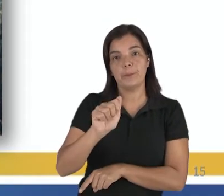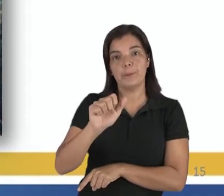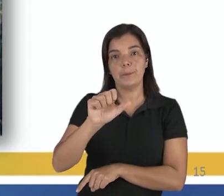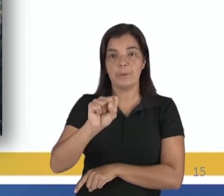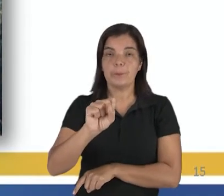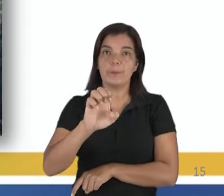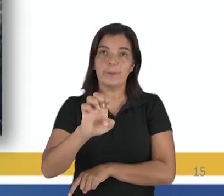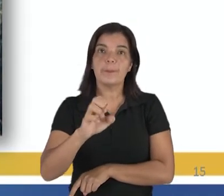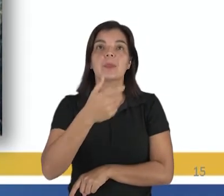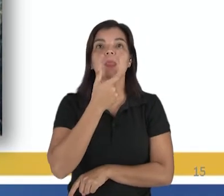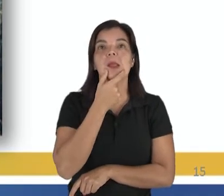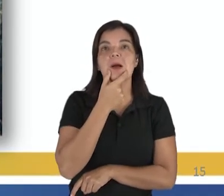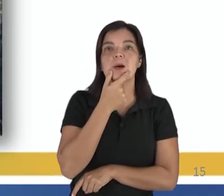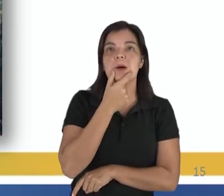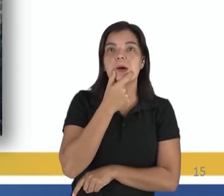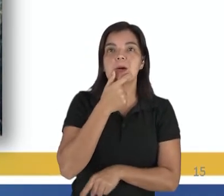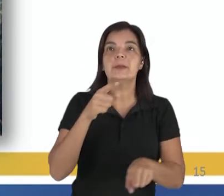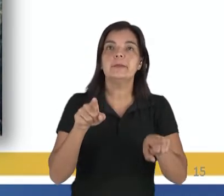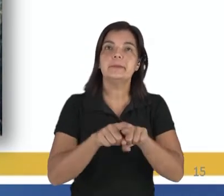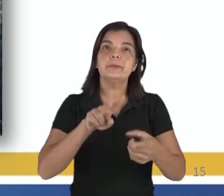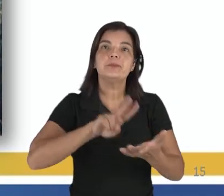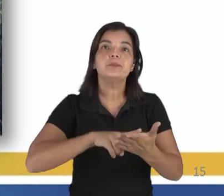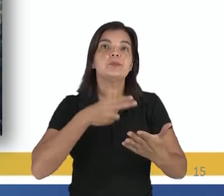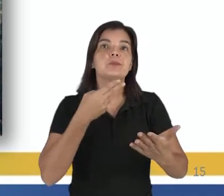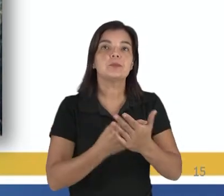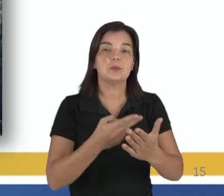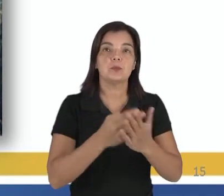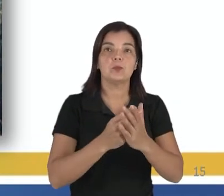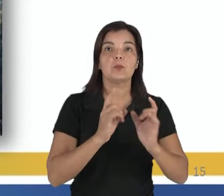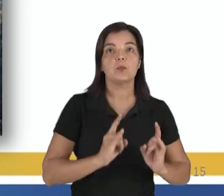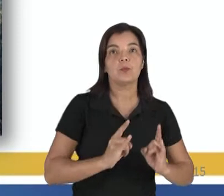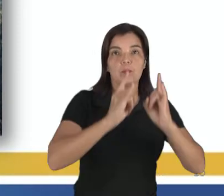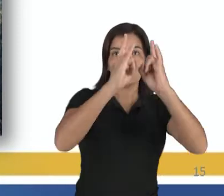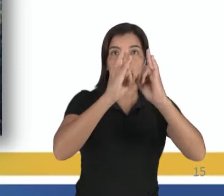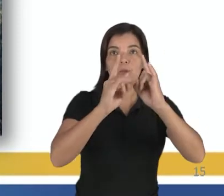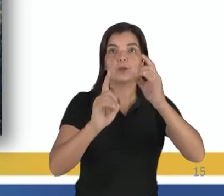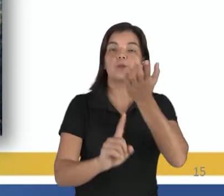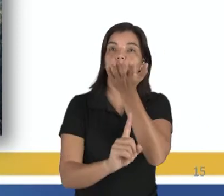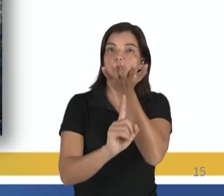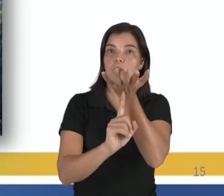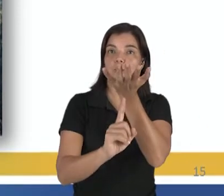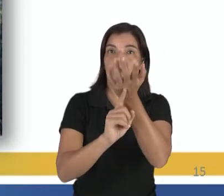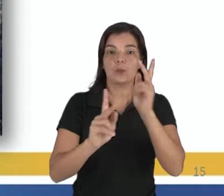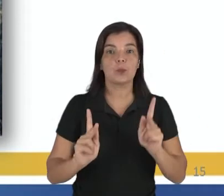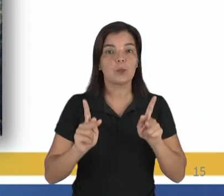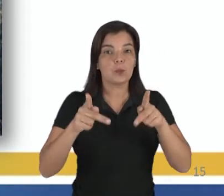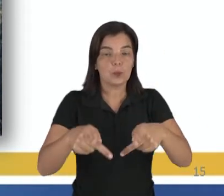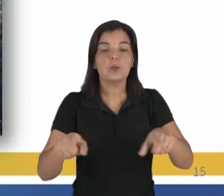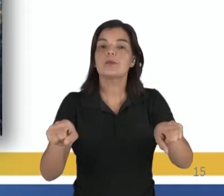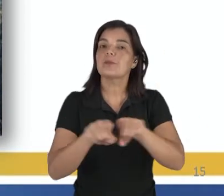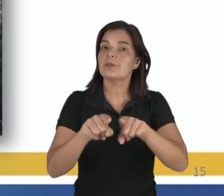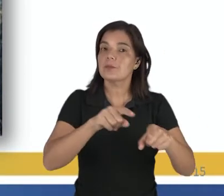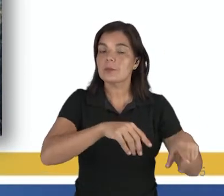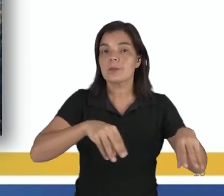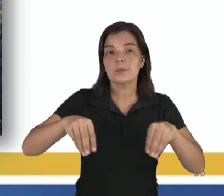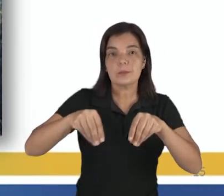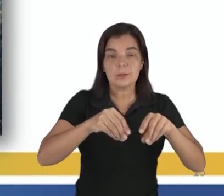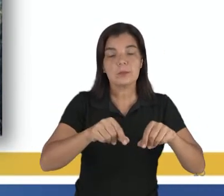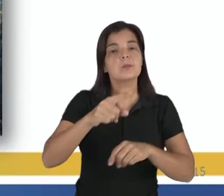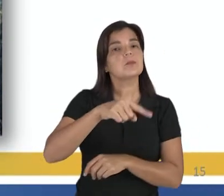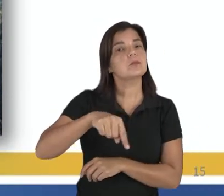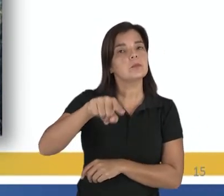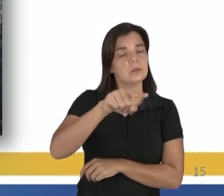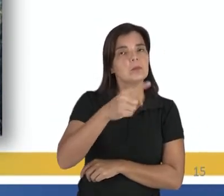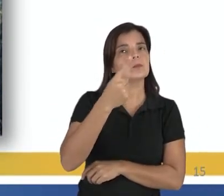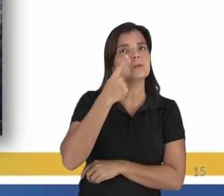em inglês, em português quer dizer o quê? Prédio, antena, ponte e terra, né? Então, o que a